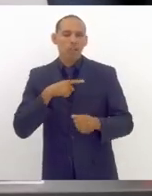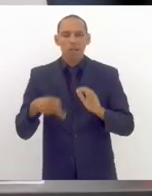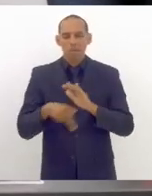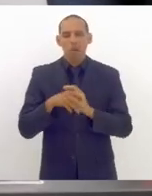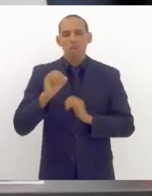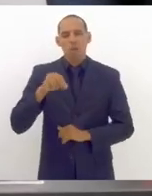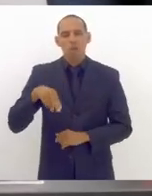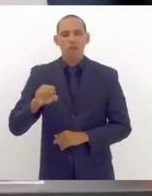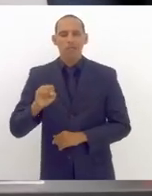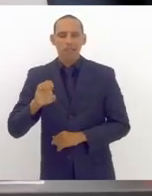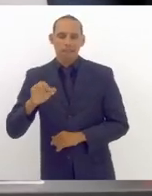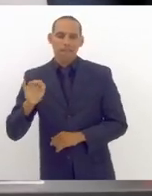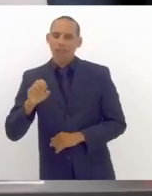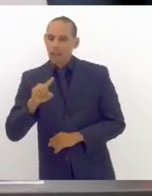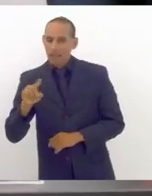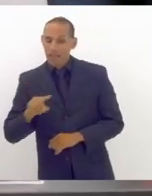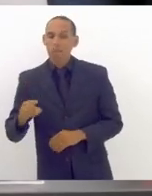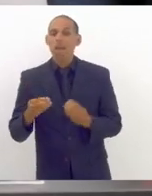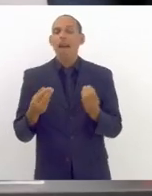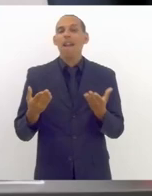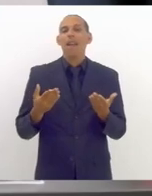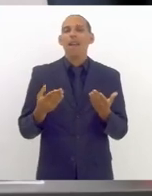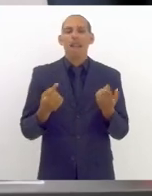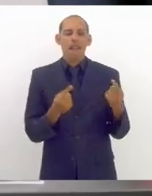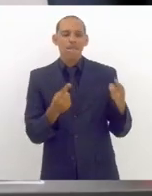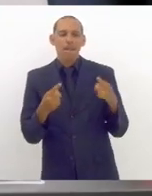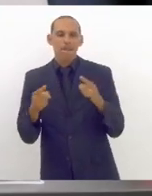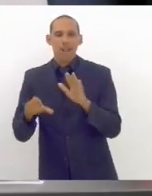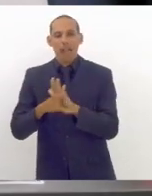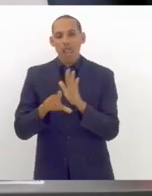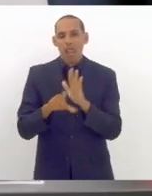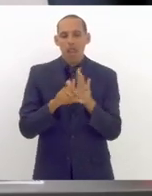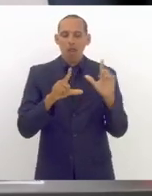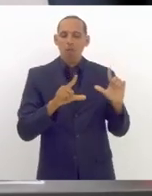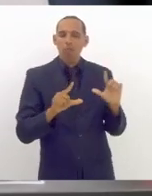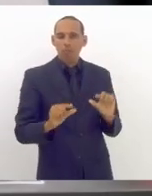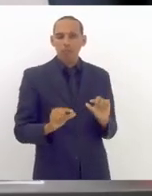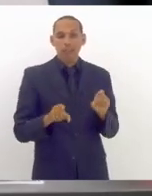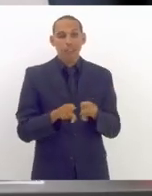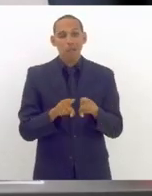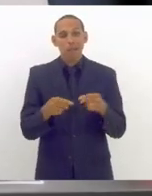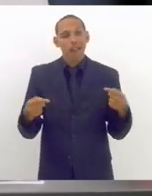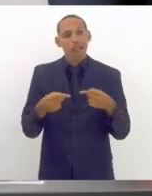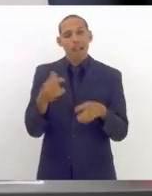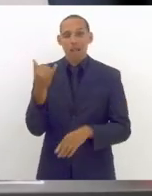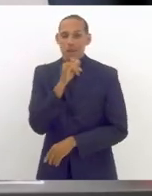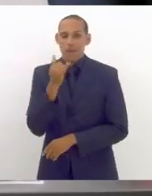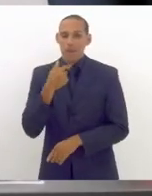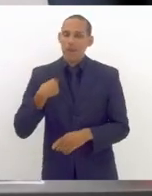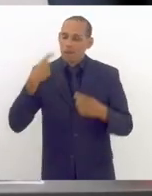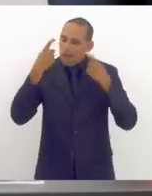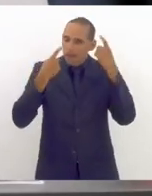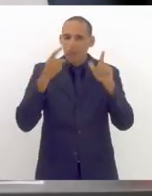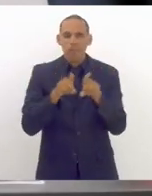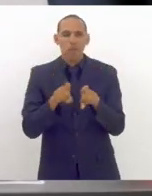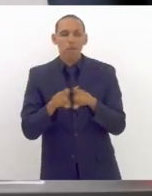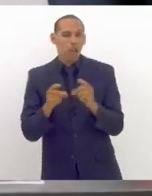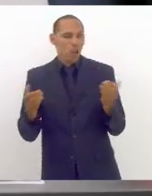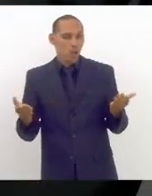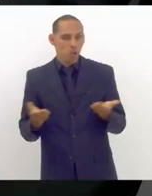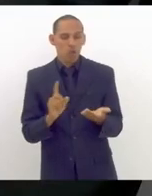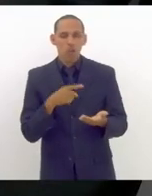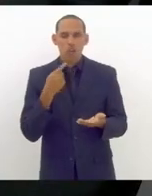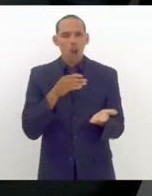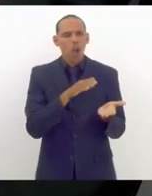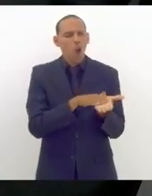concefaz em tentar mitigar os efeitos dessa lei e mais com relação a energia que também minha preocupação nós hoje em dia Estamos